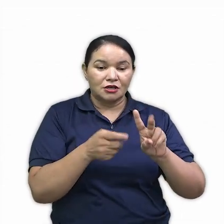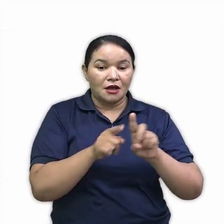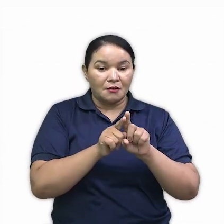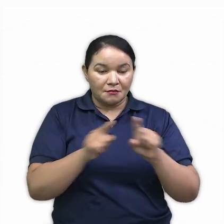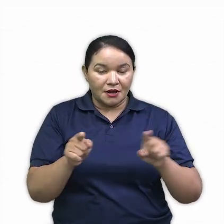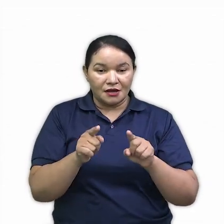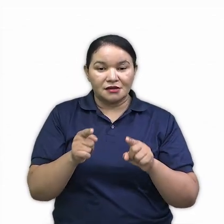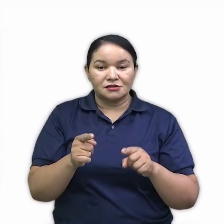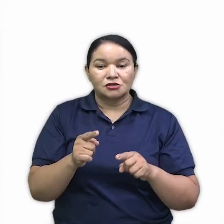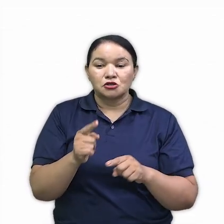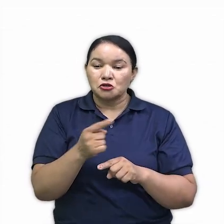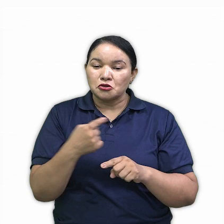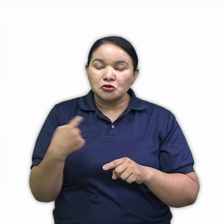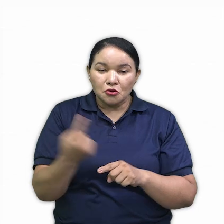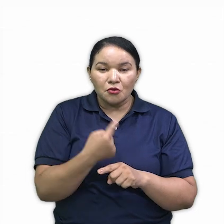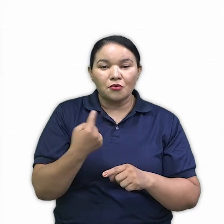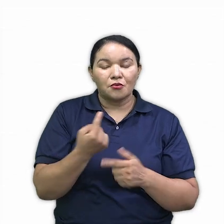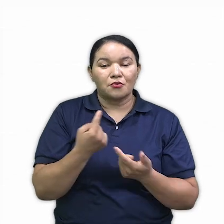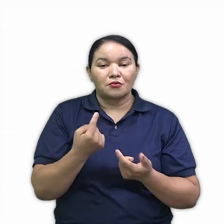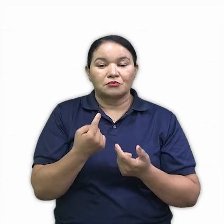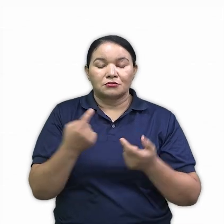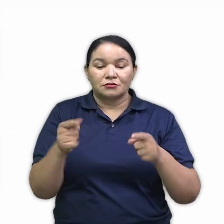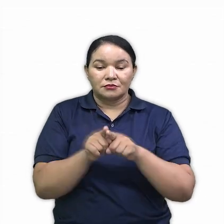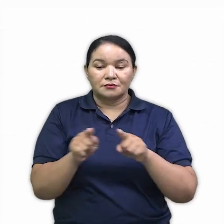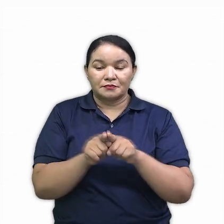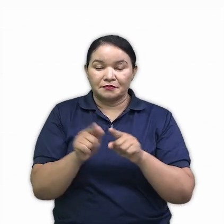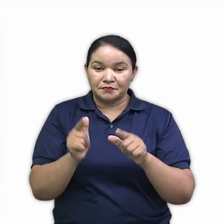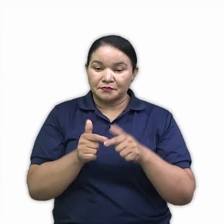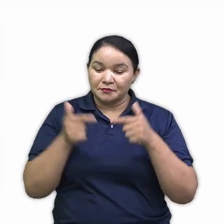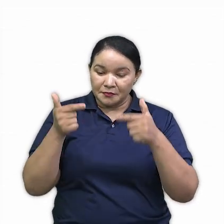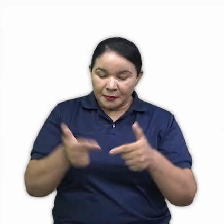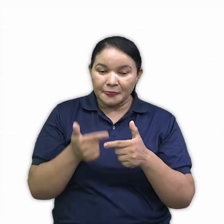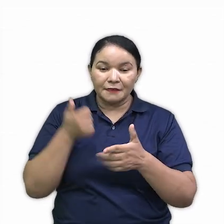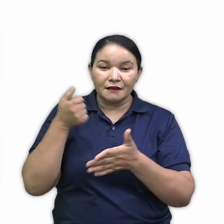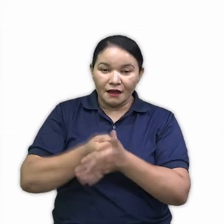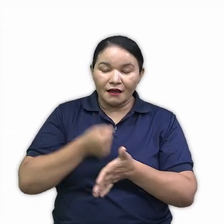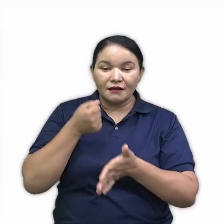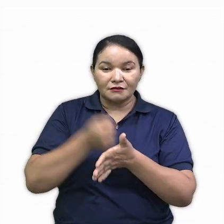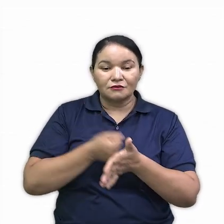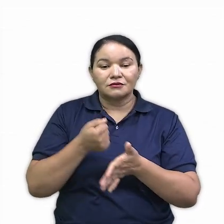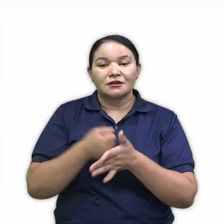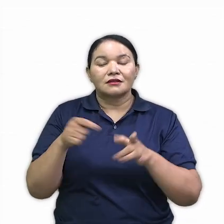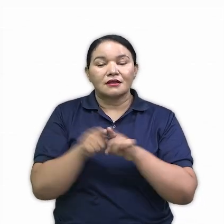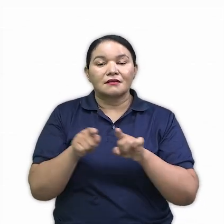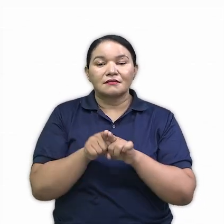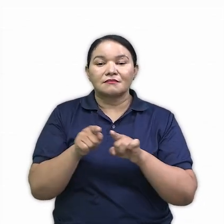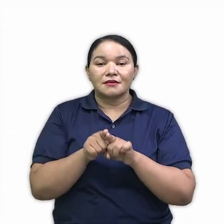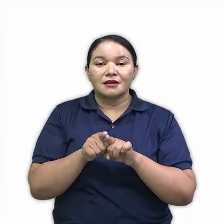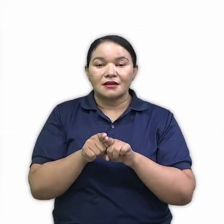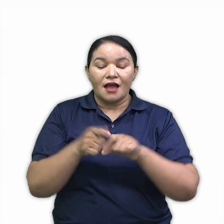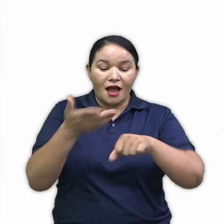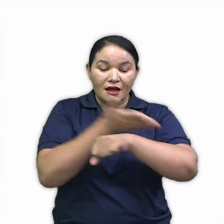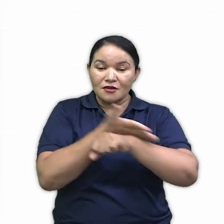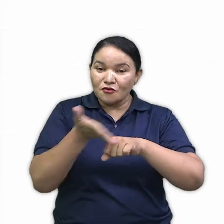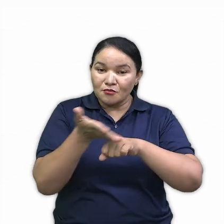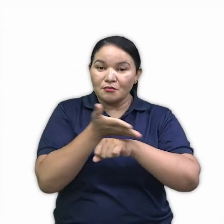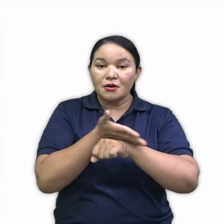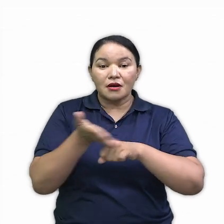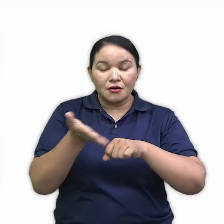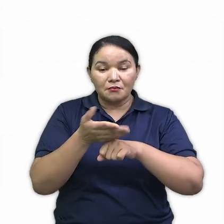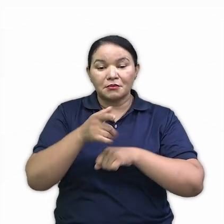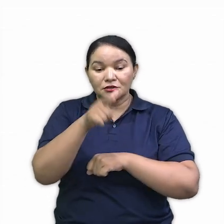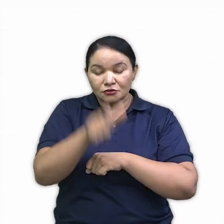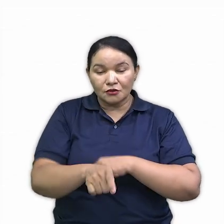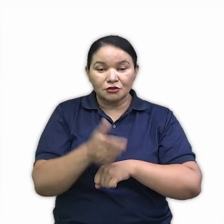nossa ânsia, né, da luta antirracista, as pessoas dizem que também já vão falando mal do branco, aí criam uma rota de colisão,